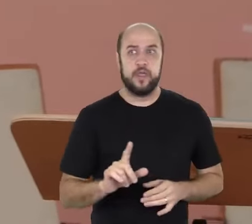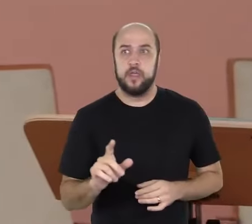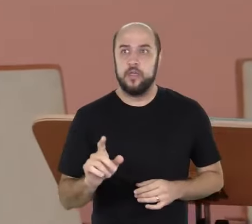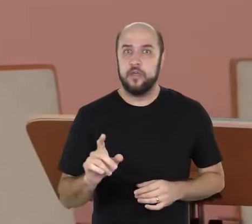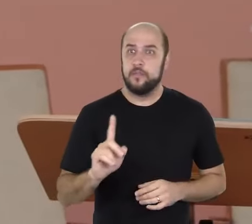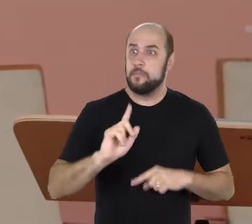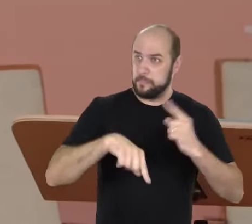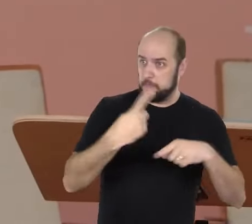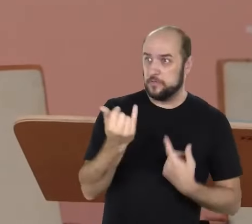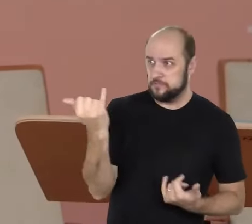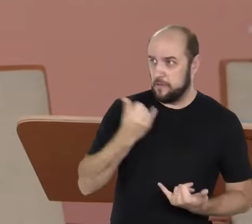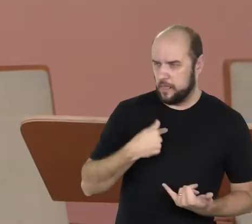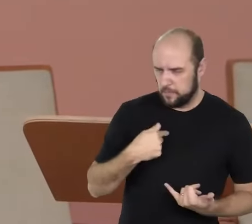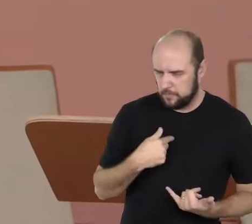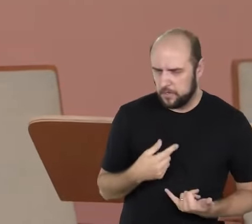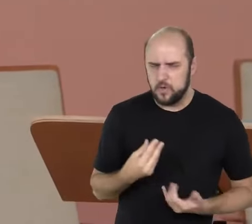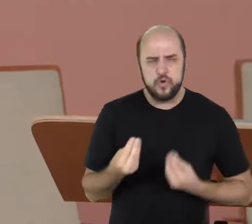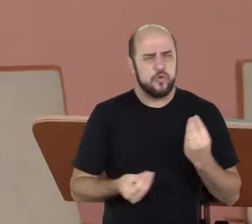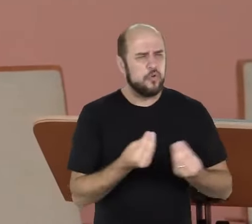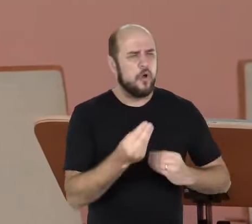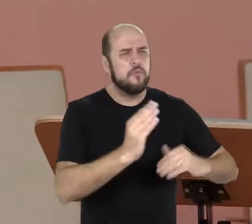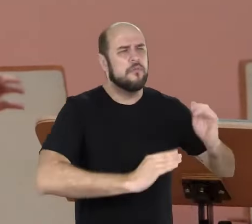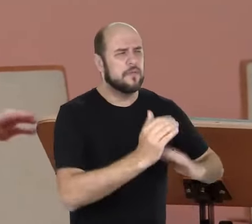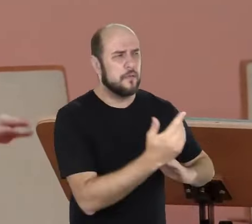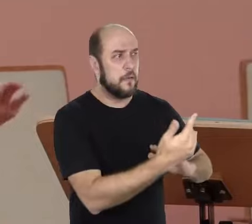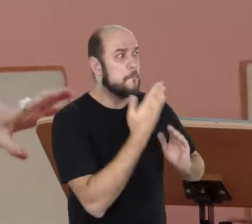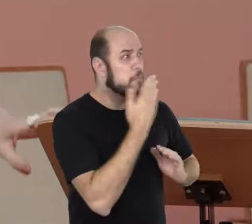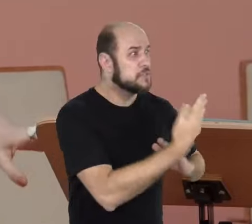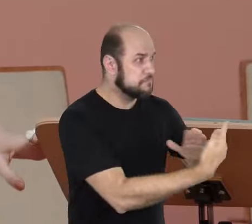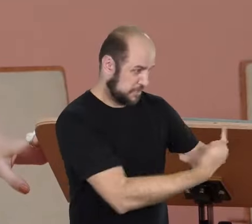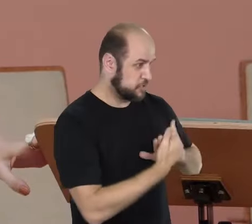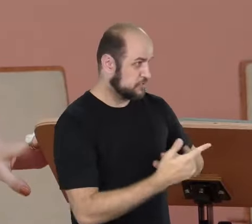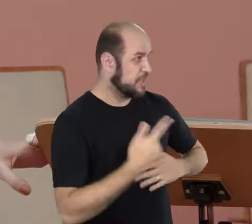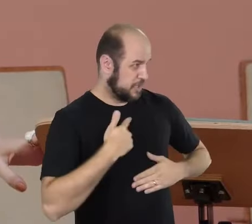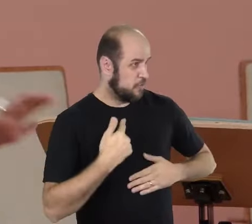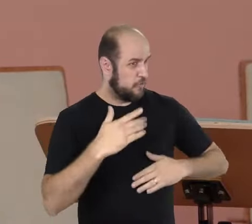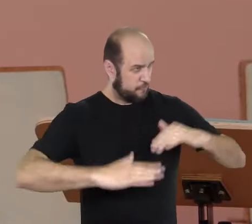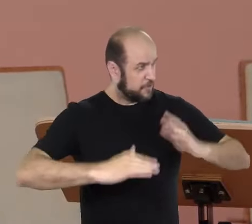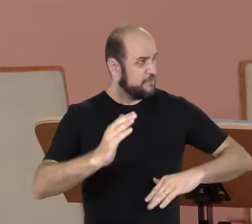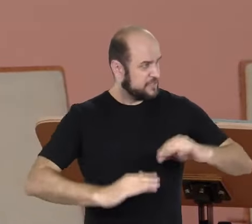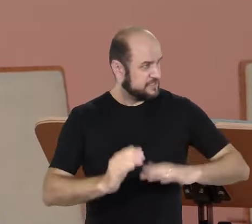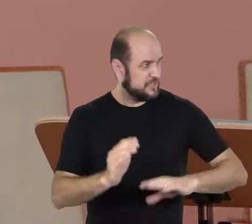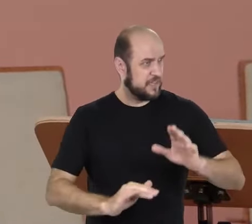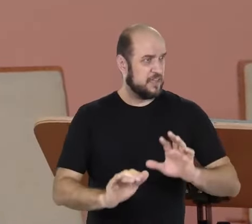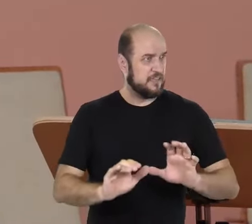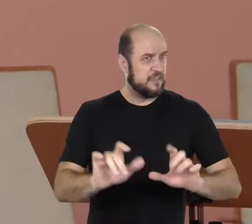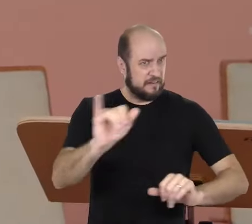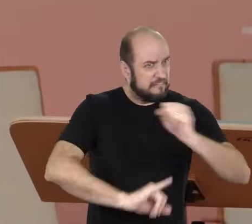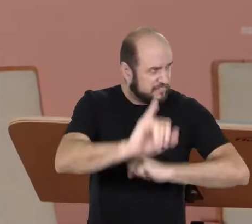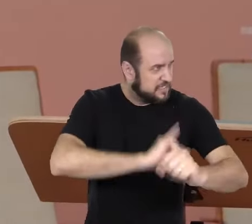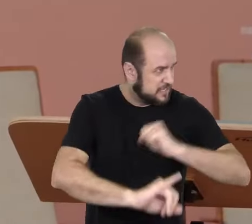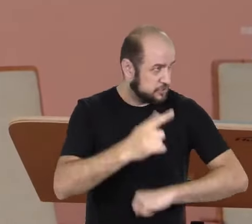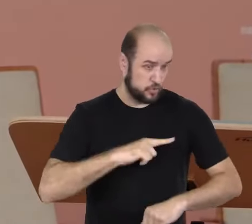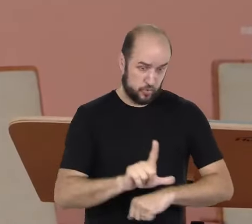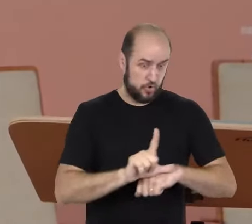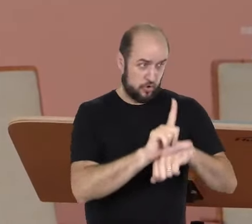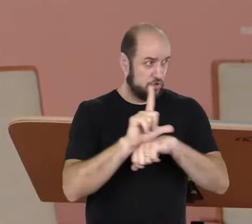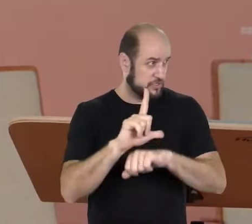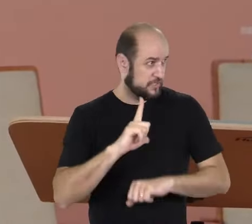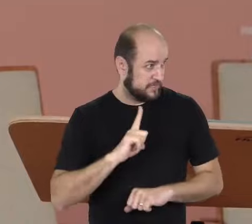Thalita, como que eu faço para deixar o seu... Me ajuda a fazer meu negócio virar digital? Porque eu tenho loja física. Falei,